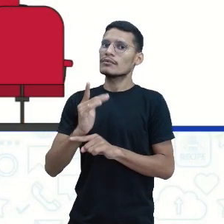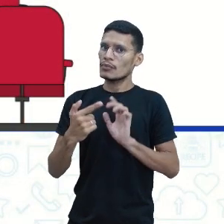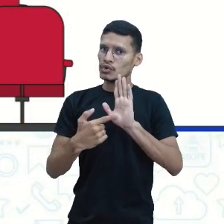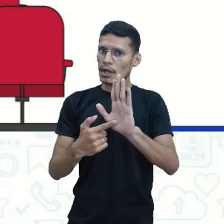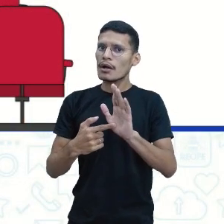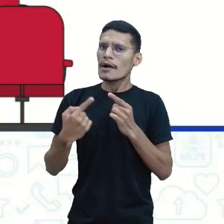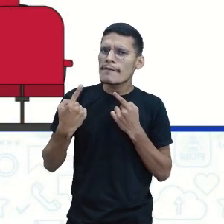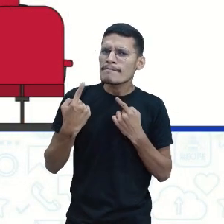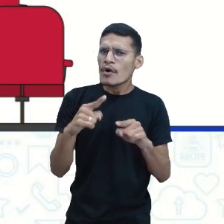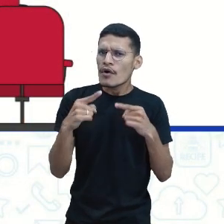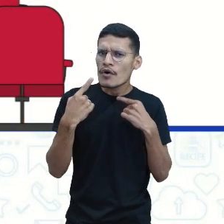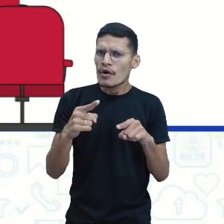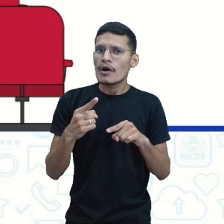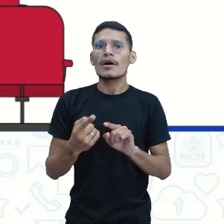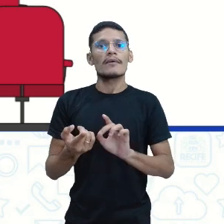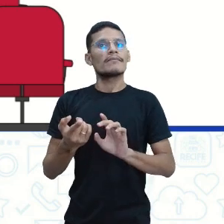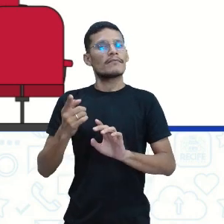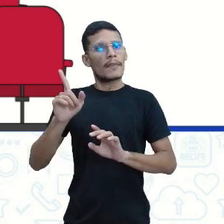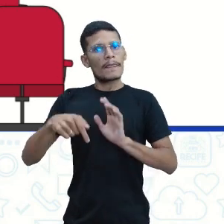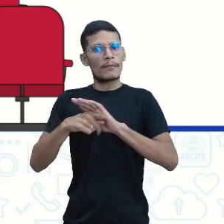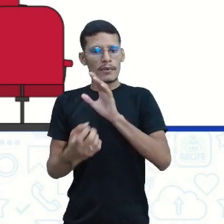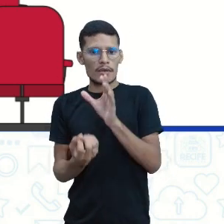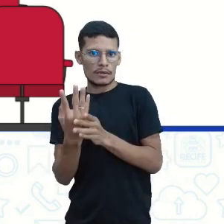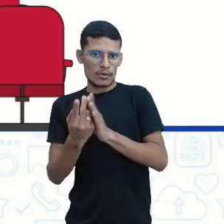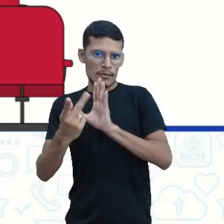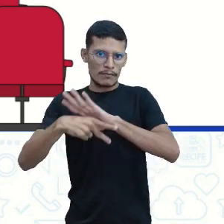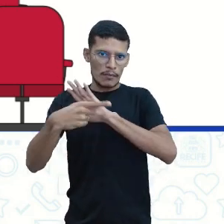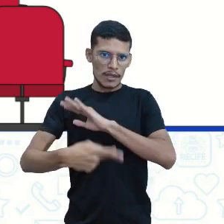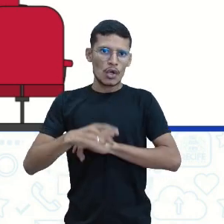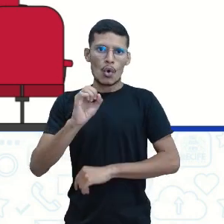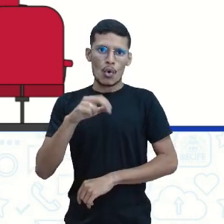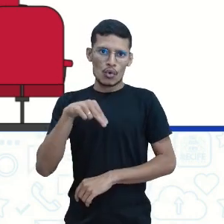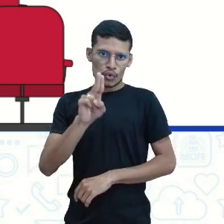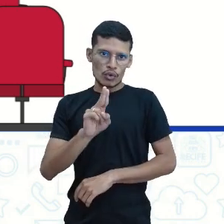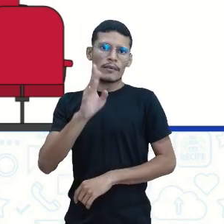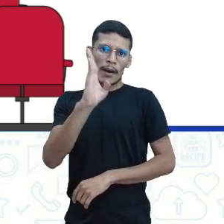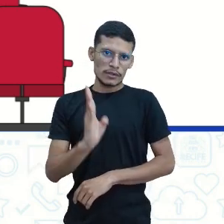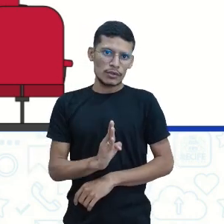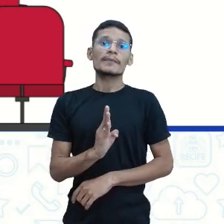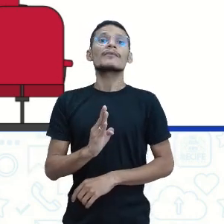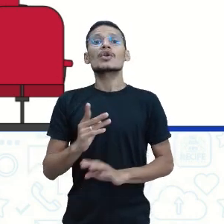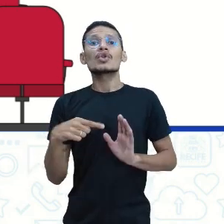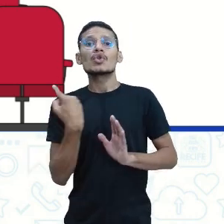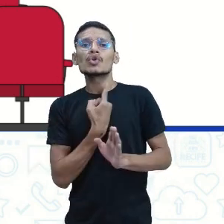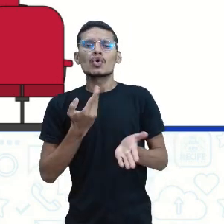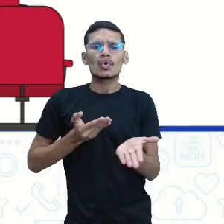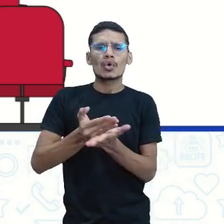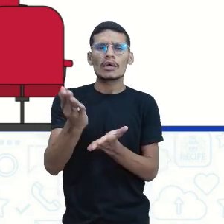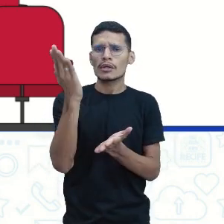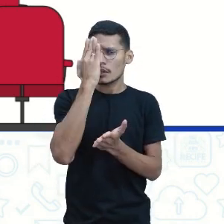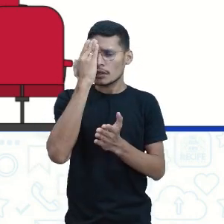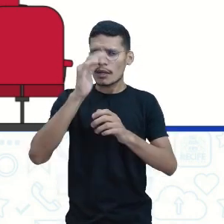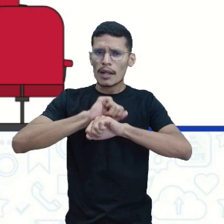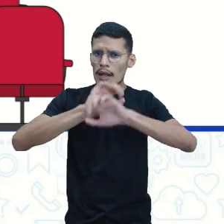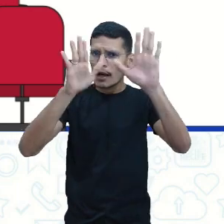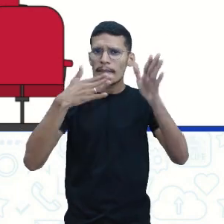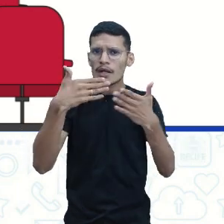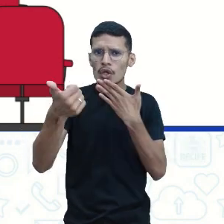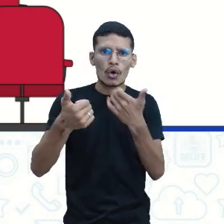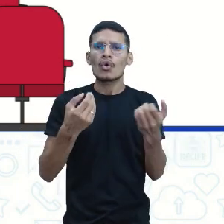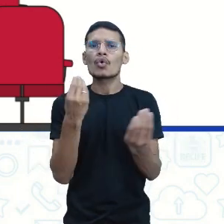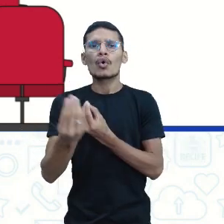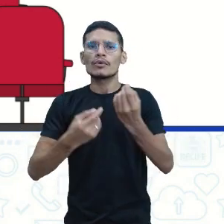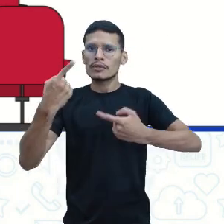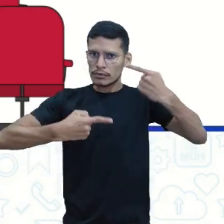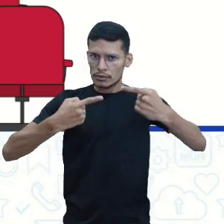uma provocação, é uma produção da ONU Brasil, tá, para a gente poder começar entendendo melhor, né, essa disputa, tá